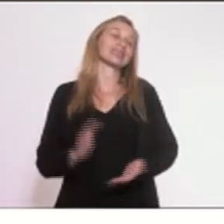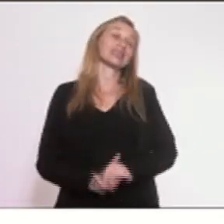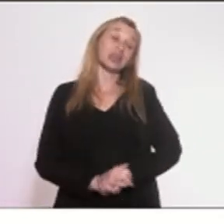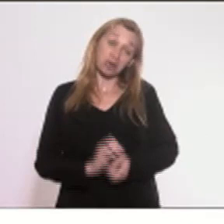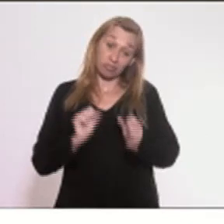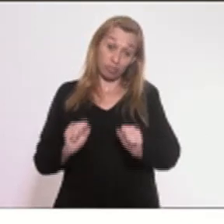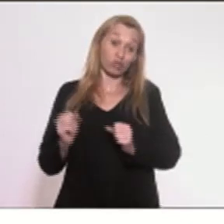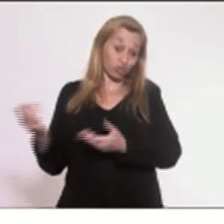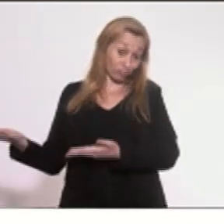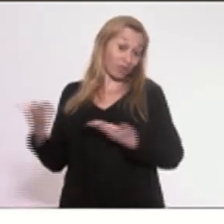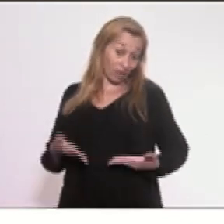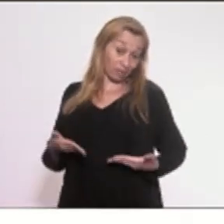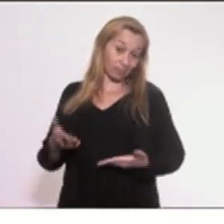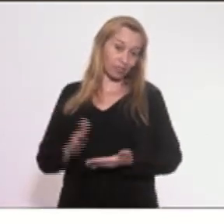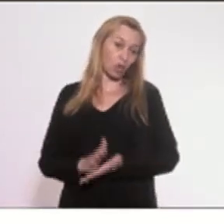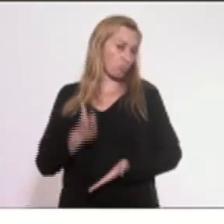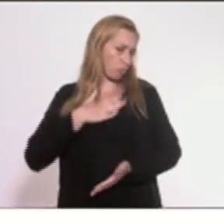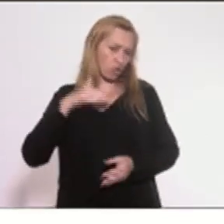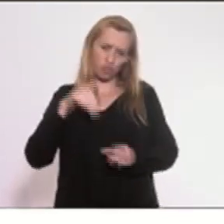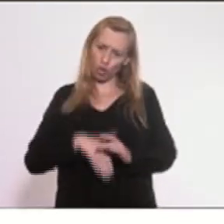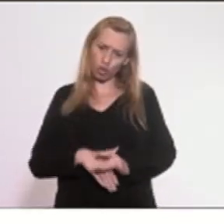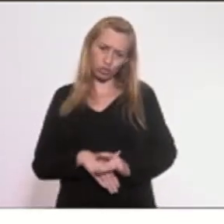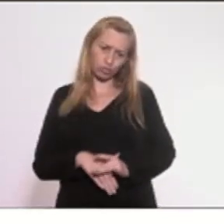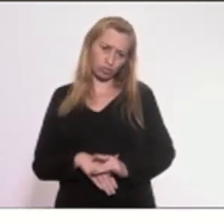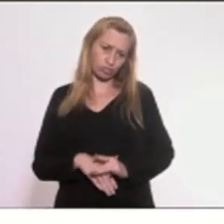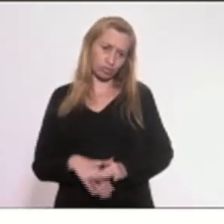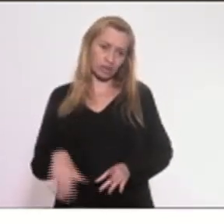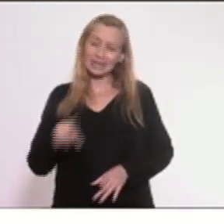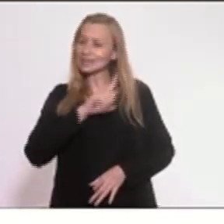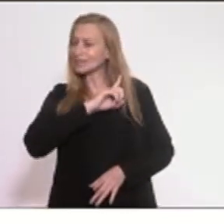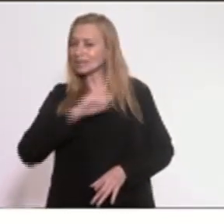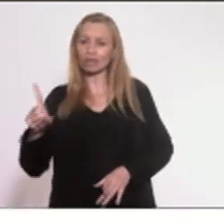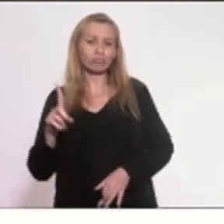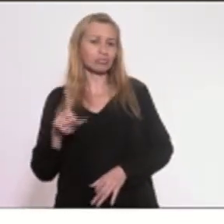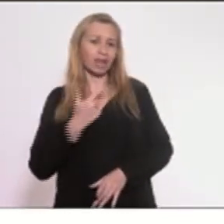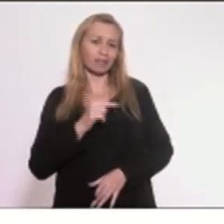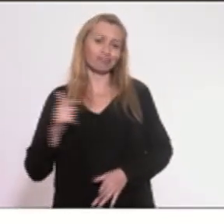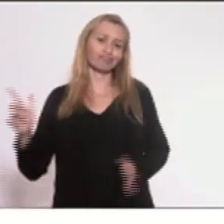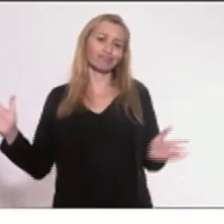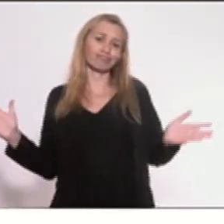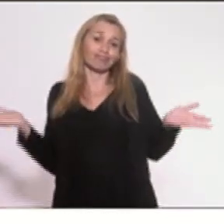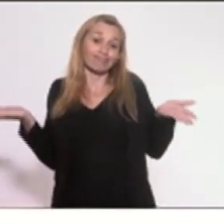Pode mandar. Meu voto não terá.